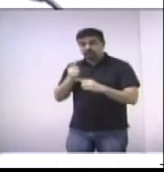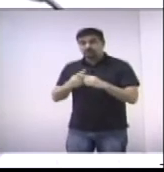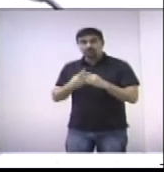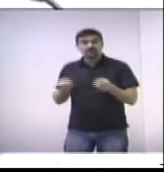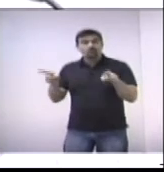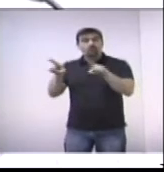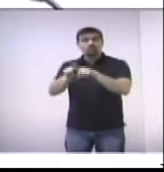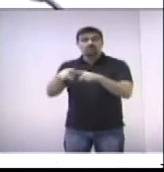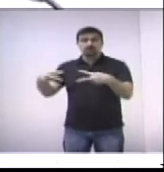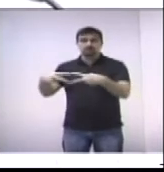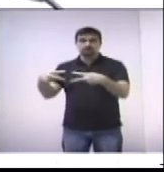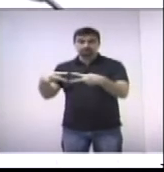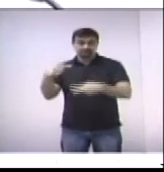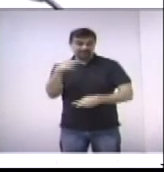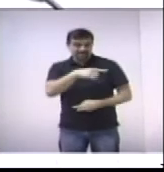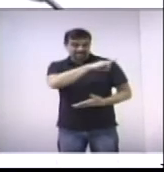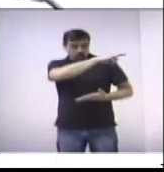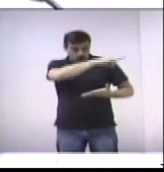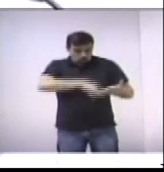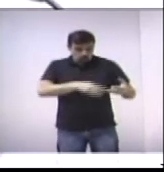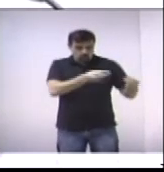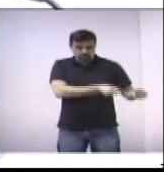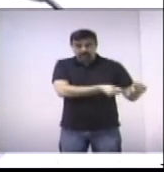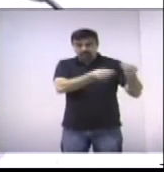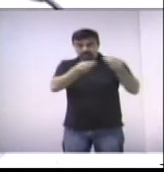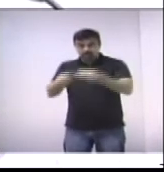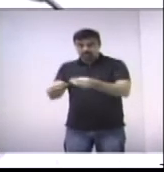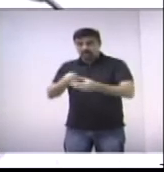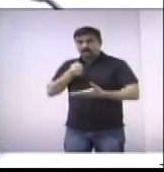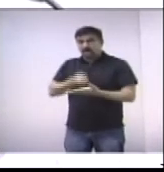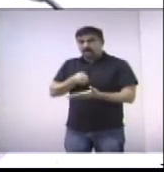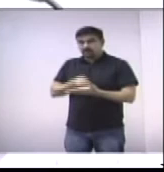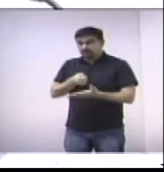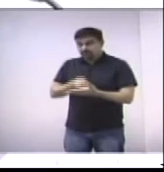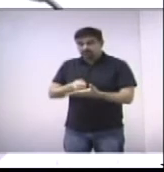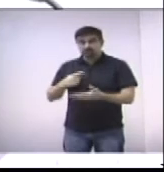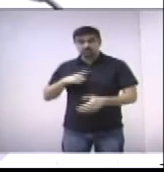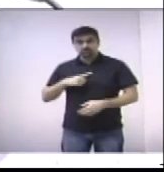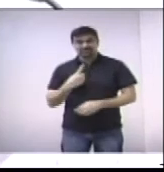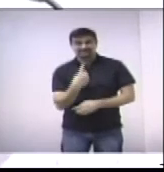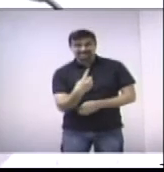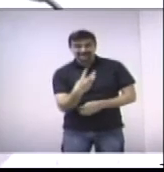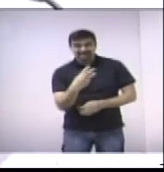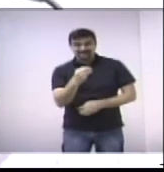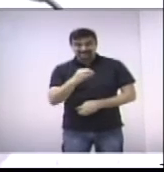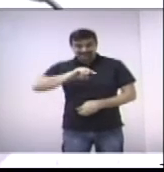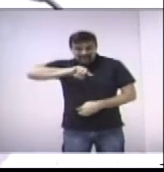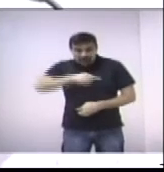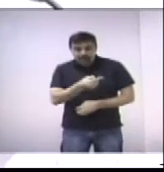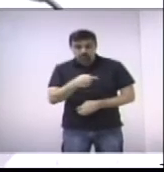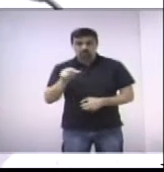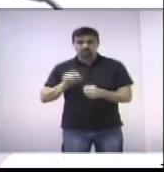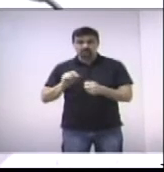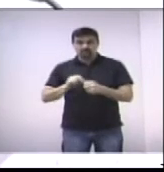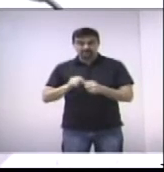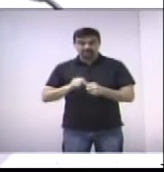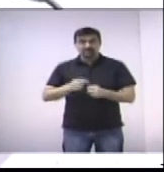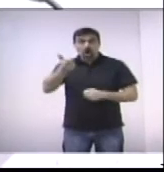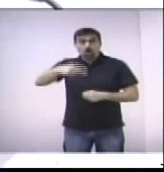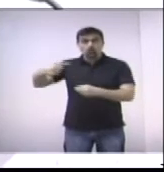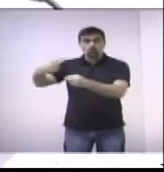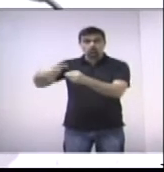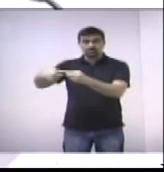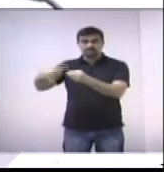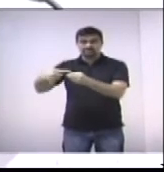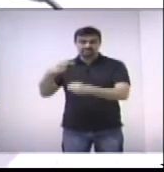Paulínia. Eles enviaram um documento para a Prefeitura de Campinas afirmando que receberam 130 mil para realizar a apresentação em outra cidade.